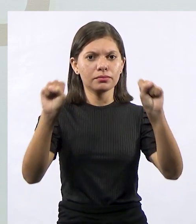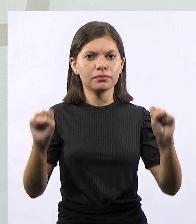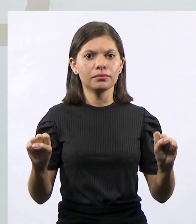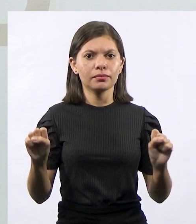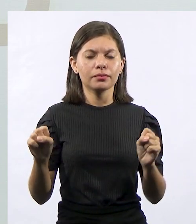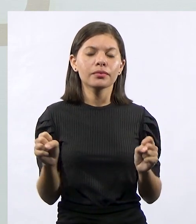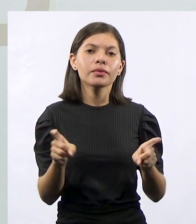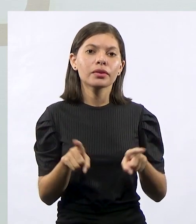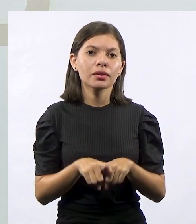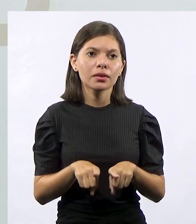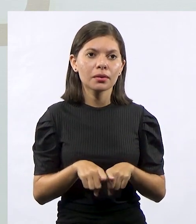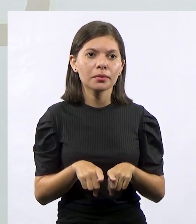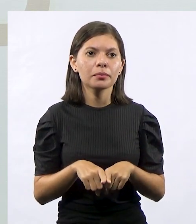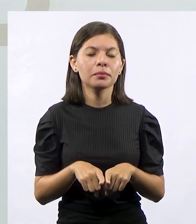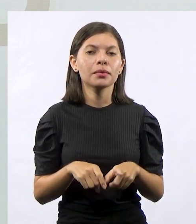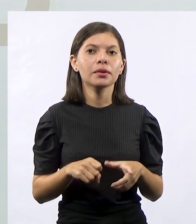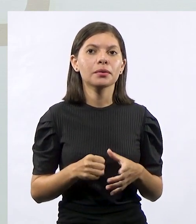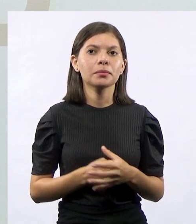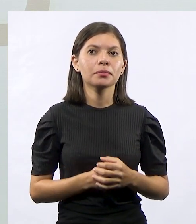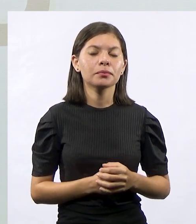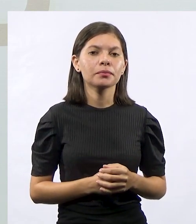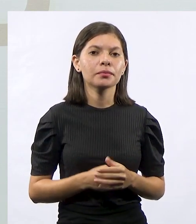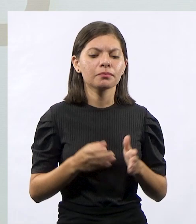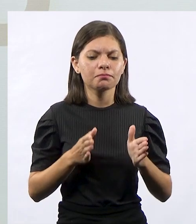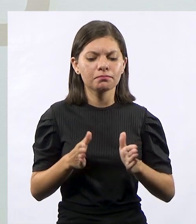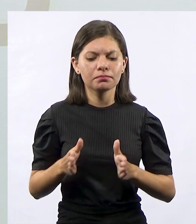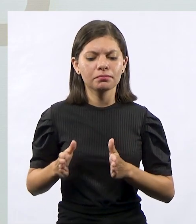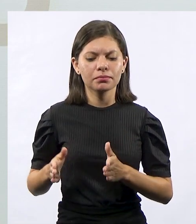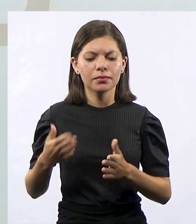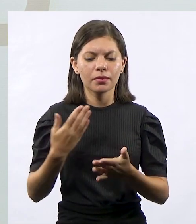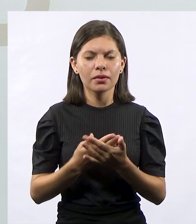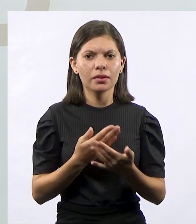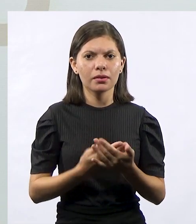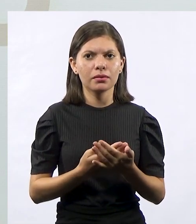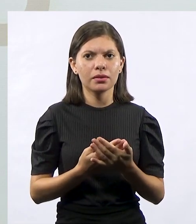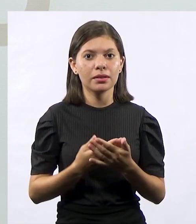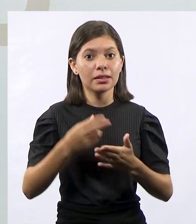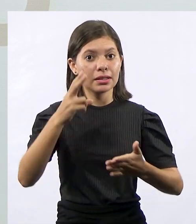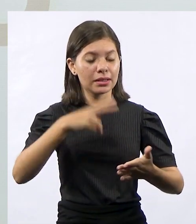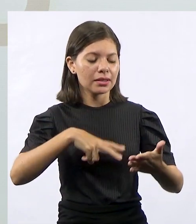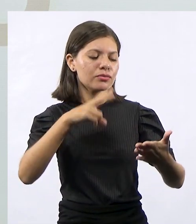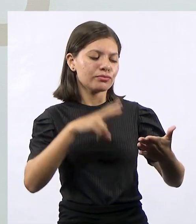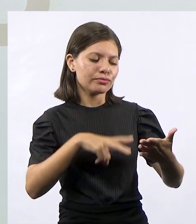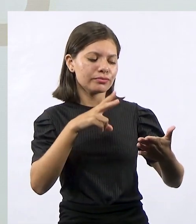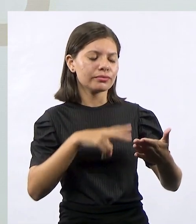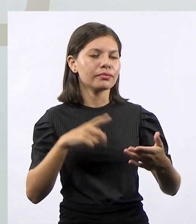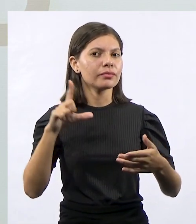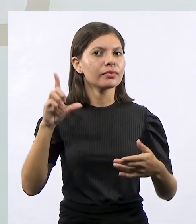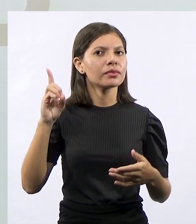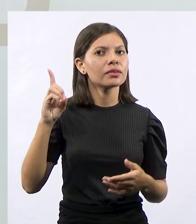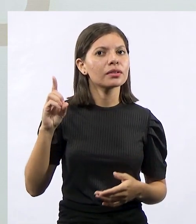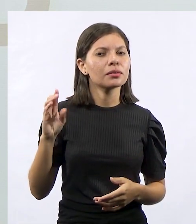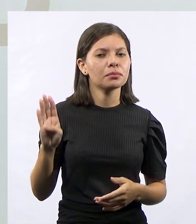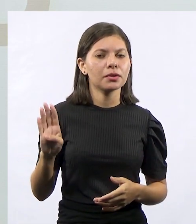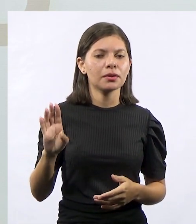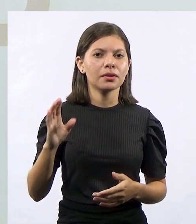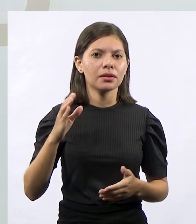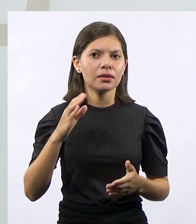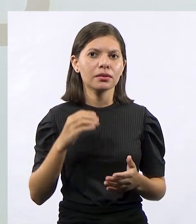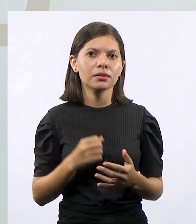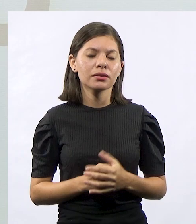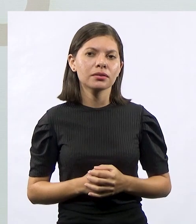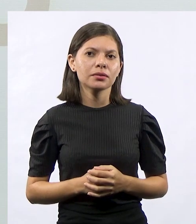sistema educacional, quanto para a organização da sua aula. Então, tem que aí ler a LDB e